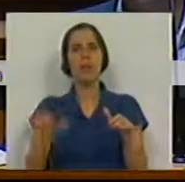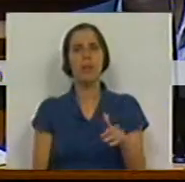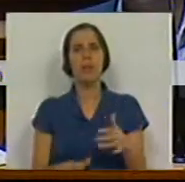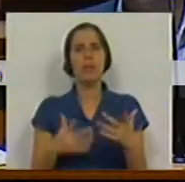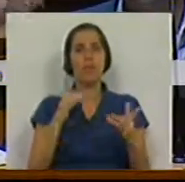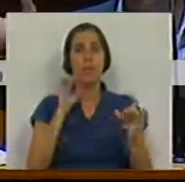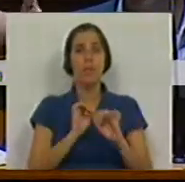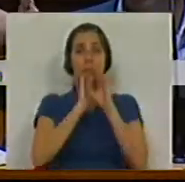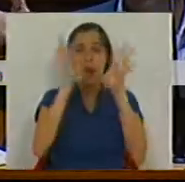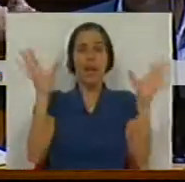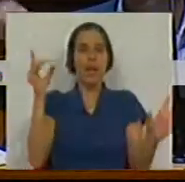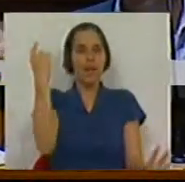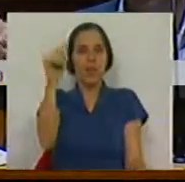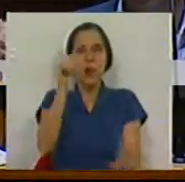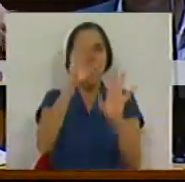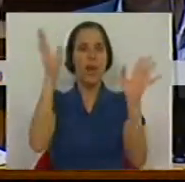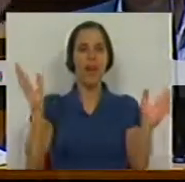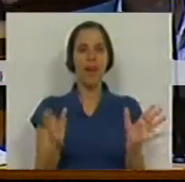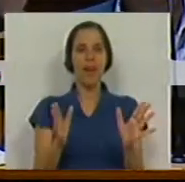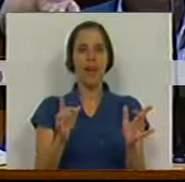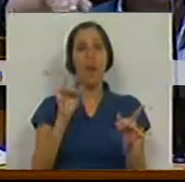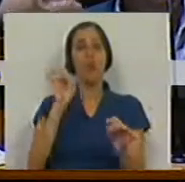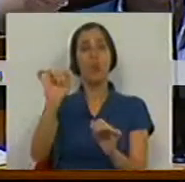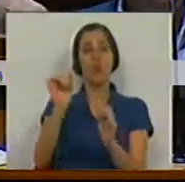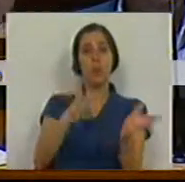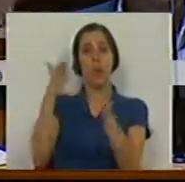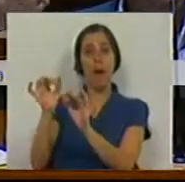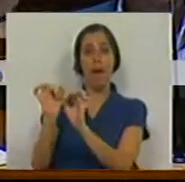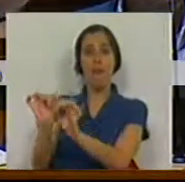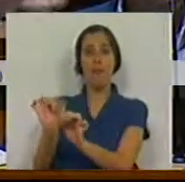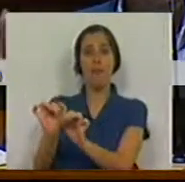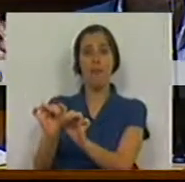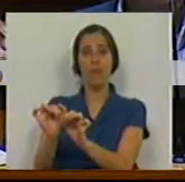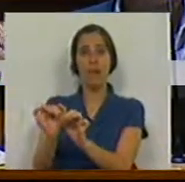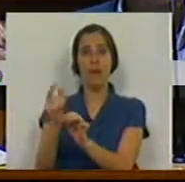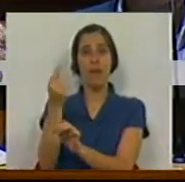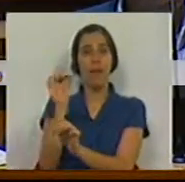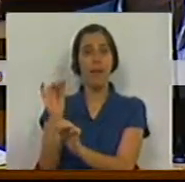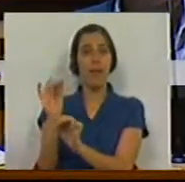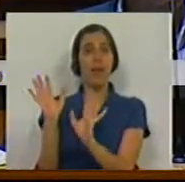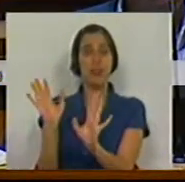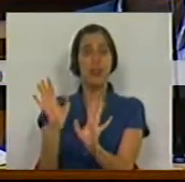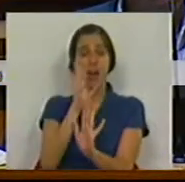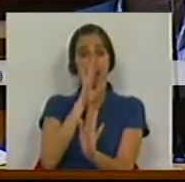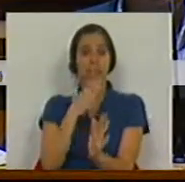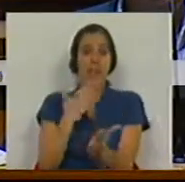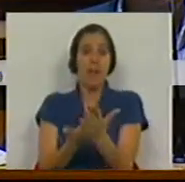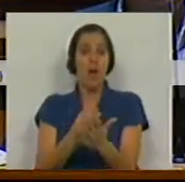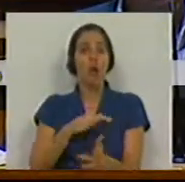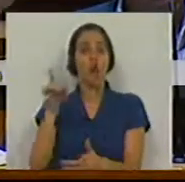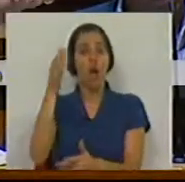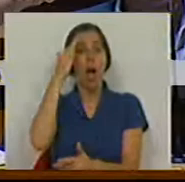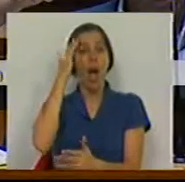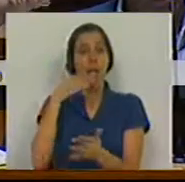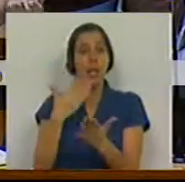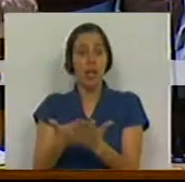uma clareza única sobre o lado que é o seu, que é o lado da renda financeira, se lhe dá, se o senhor considera